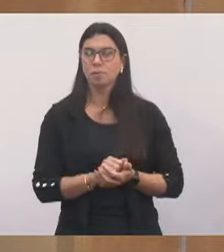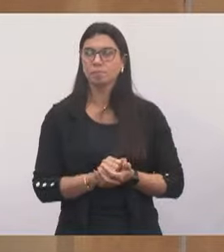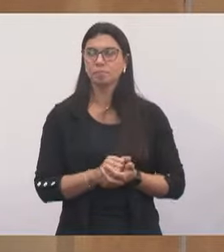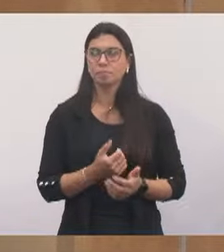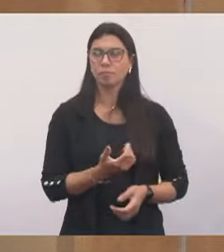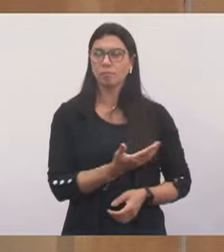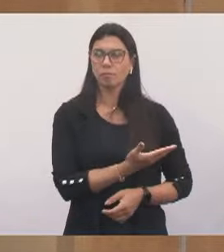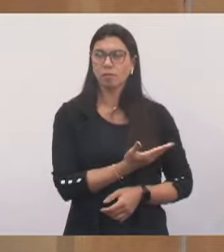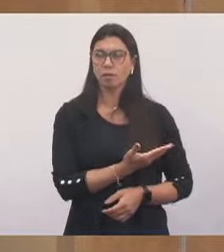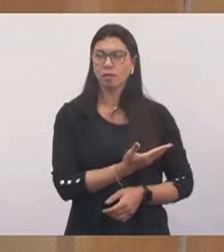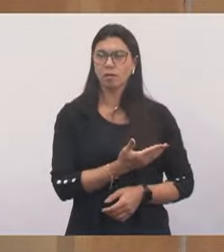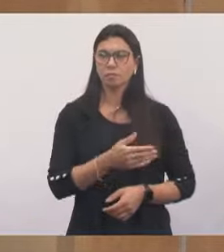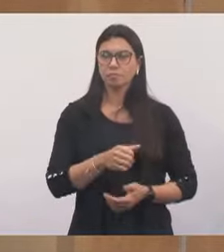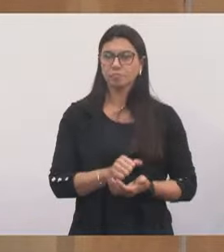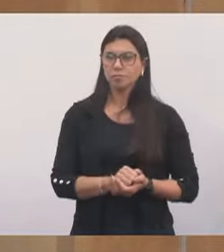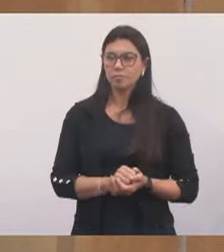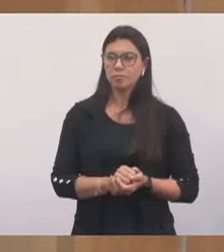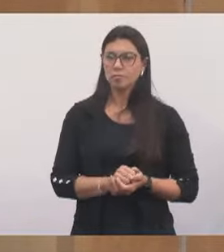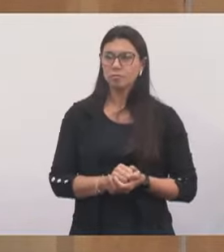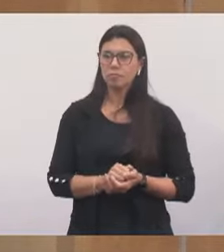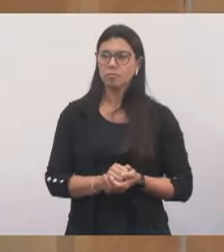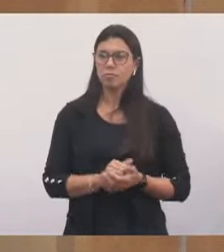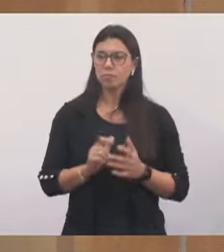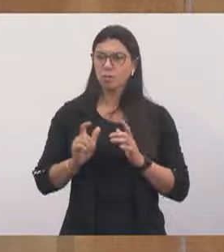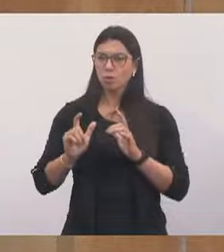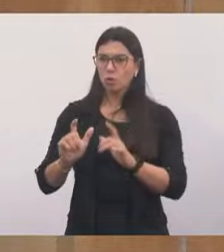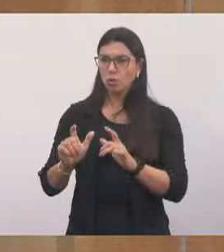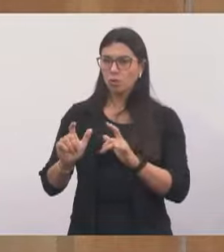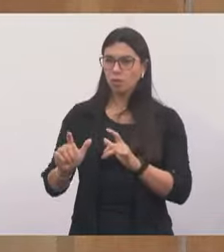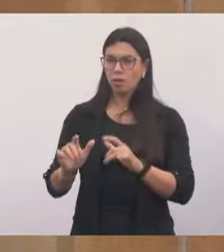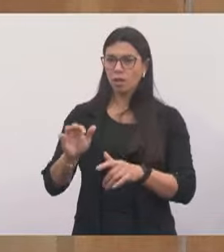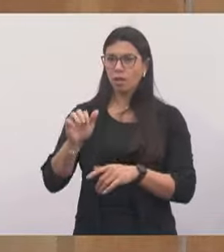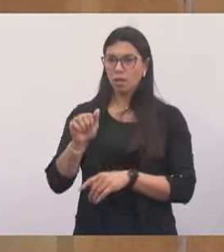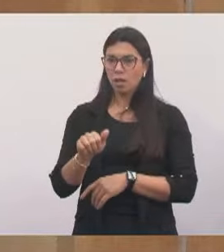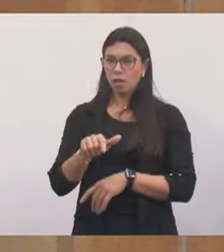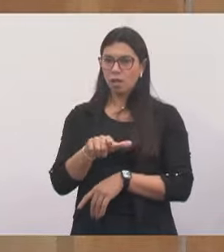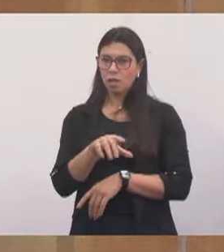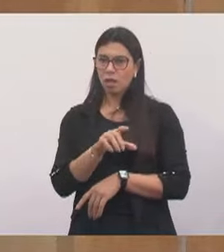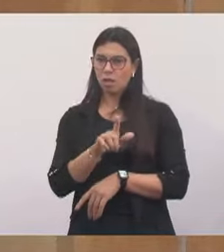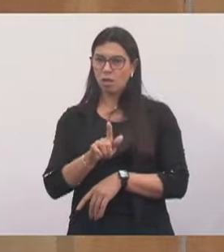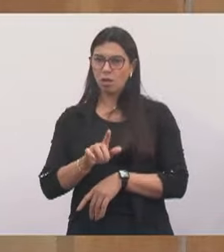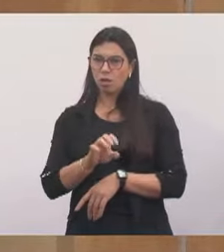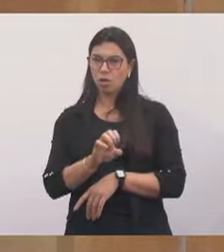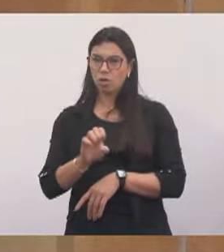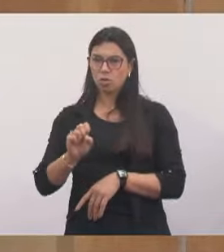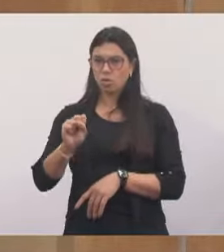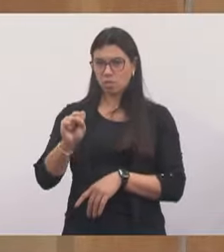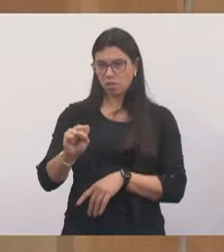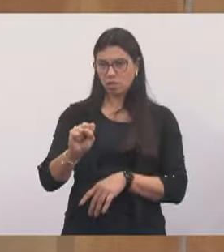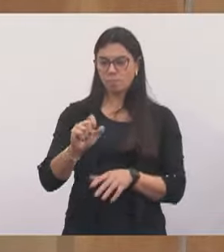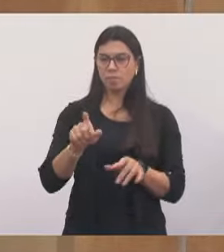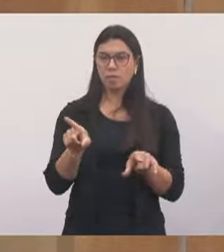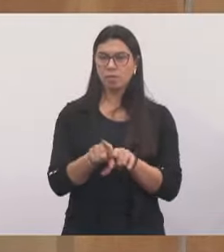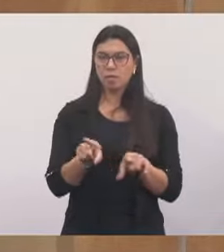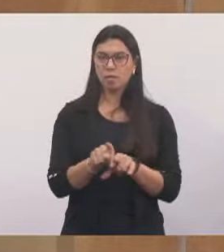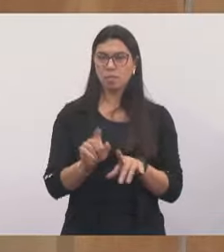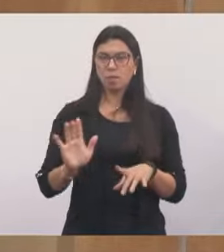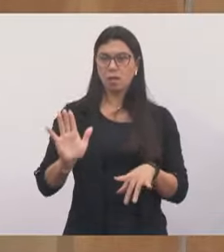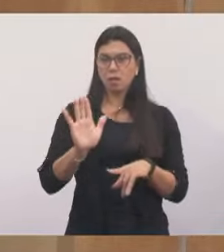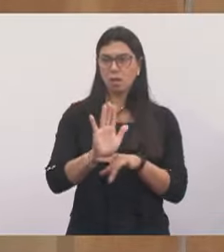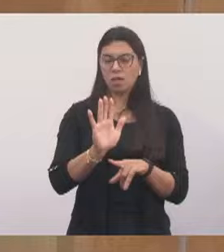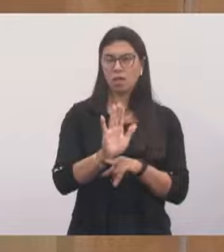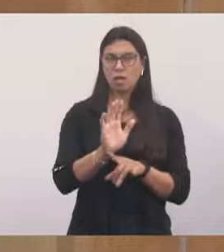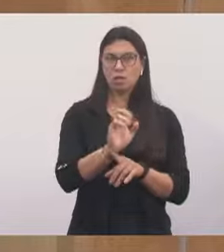um abraço, né, ao Alberto Pereira, que é uma entidade que também presta serviço à comunidade e à